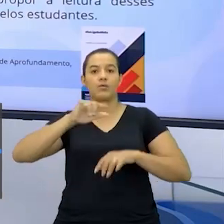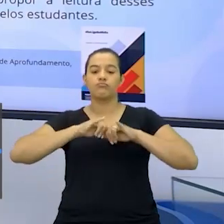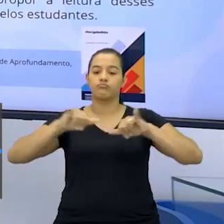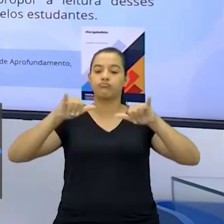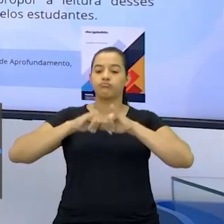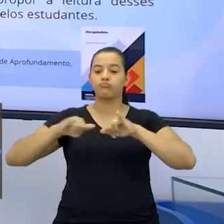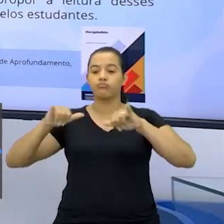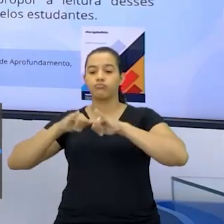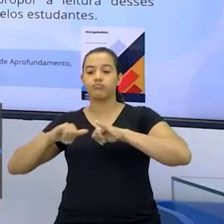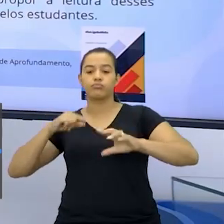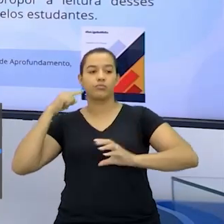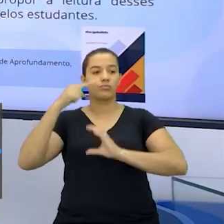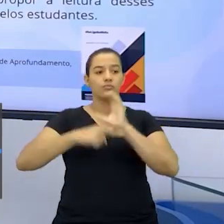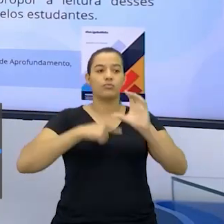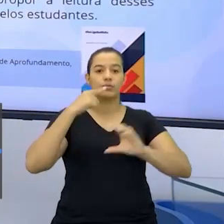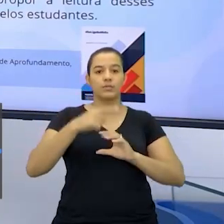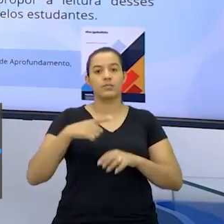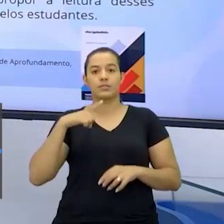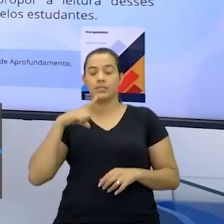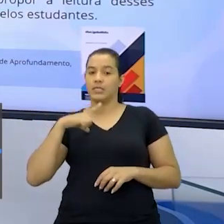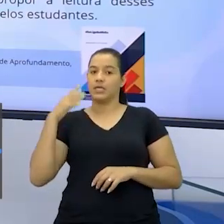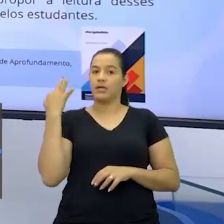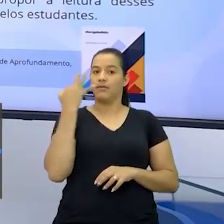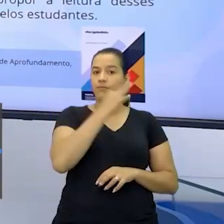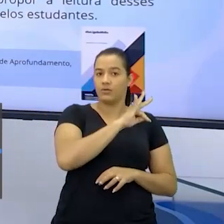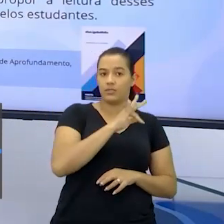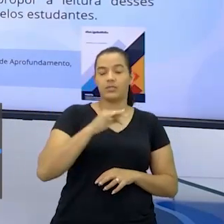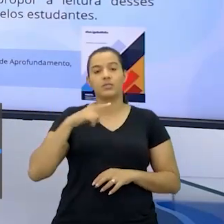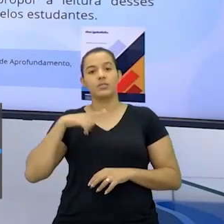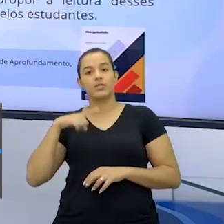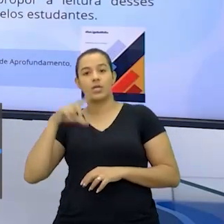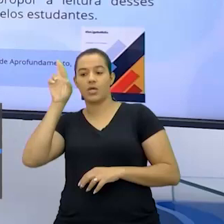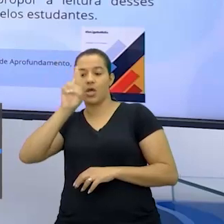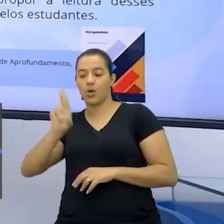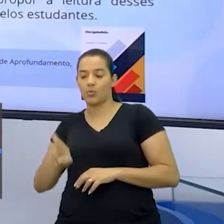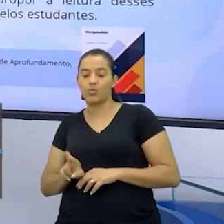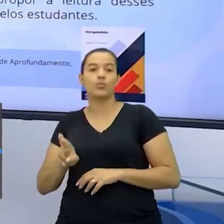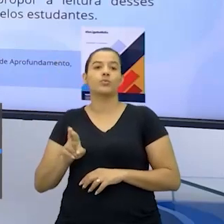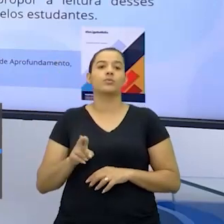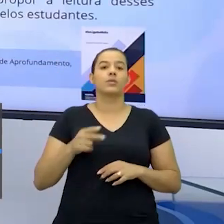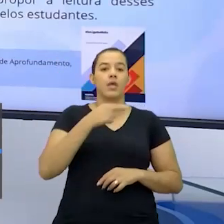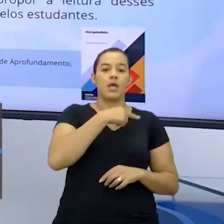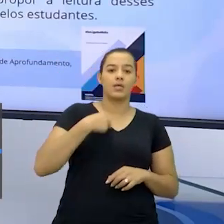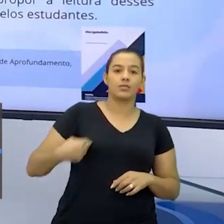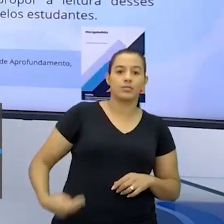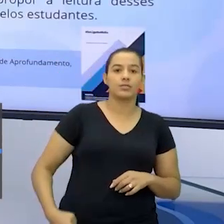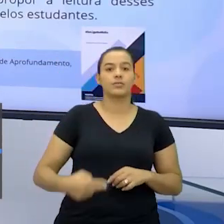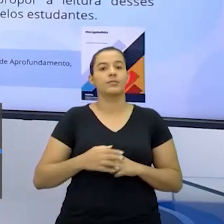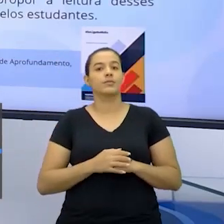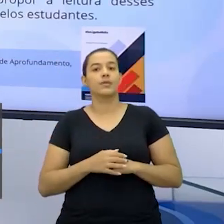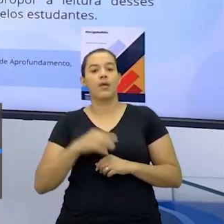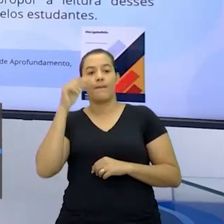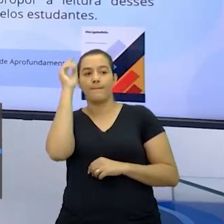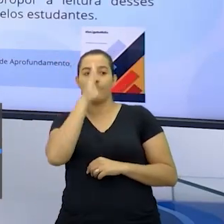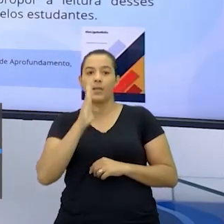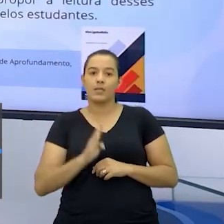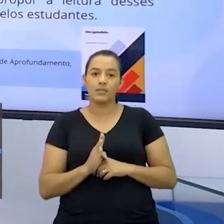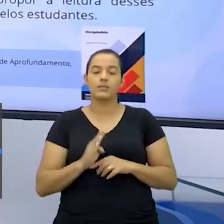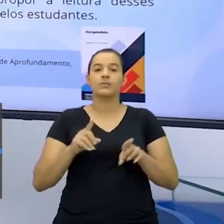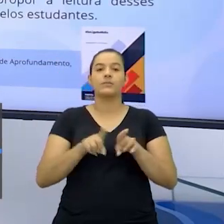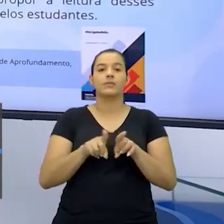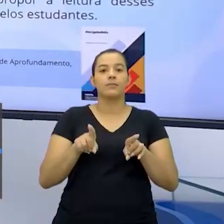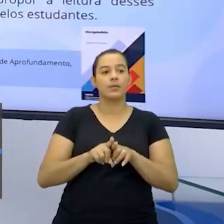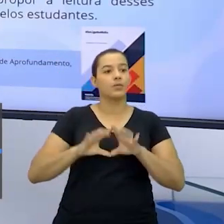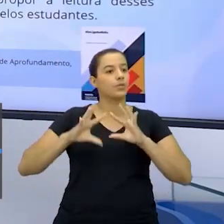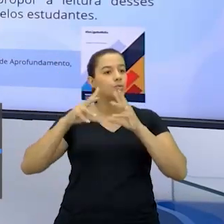Então, a França influencia o mundo, a Rússia influencia o mundo, a China influencia o mundo, o Brasil, de certa forma, influencia o mundo,